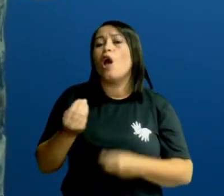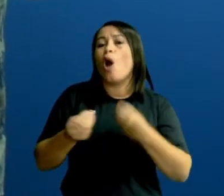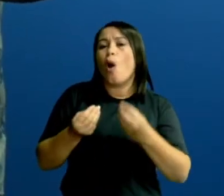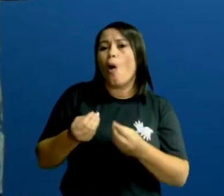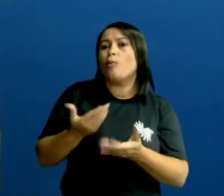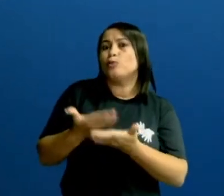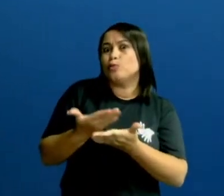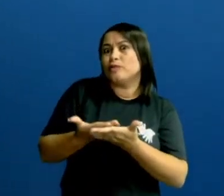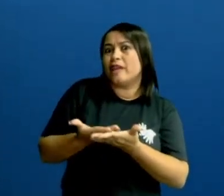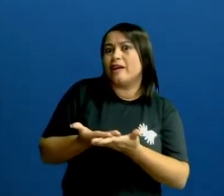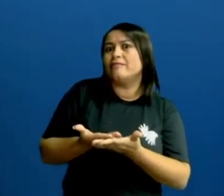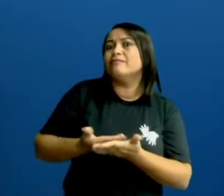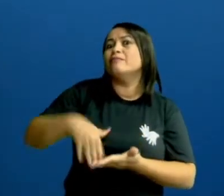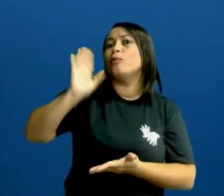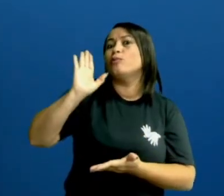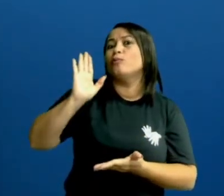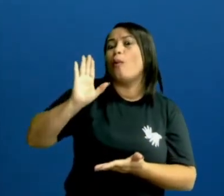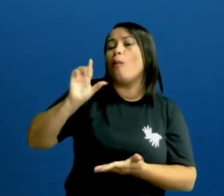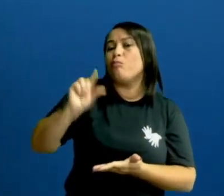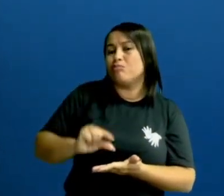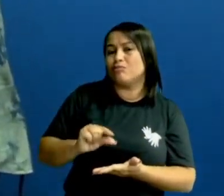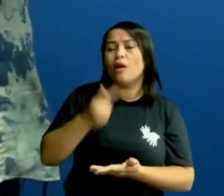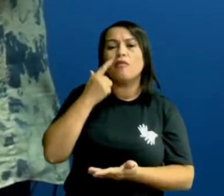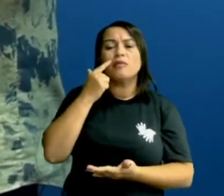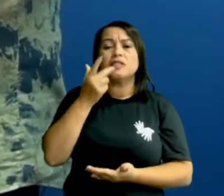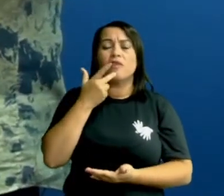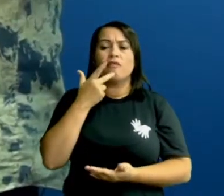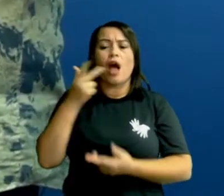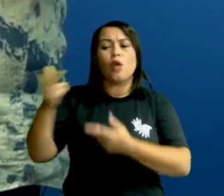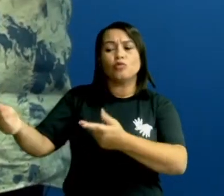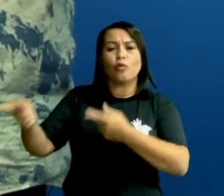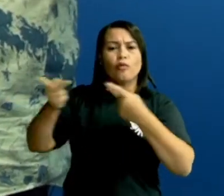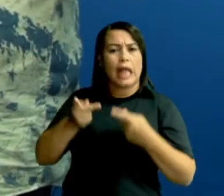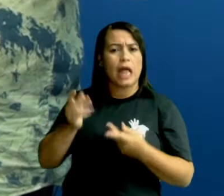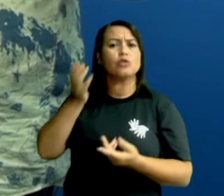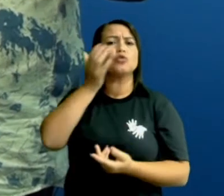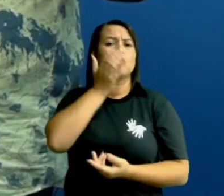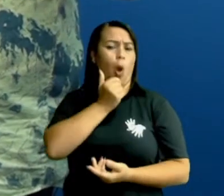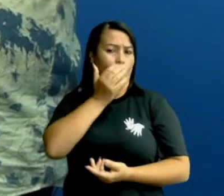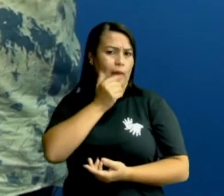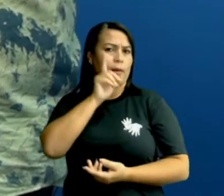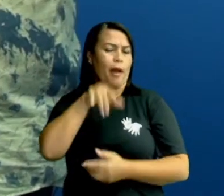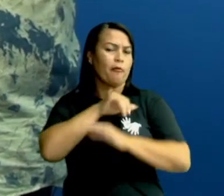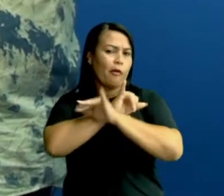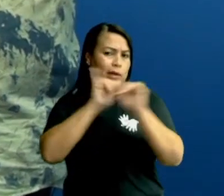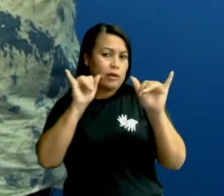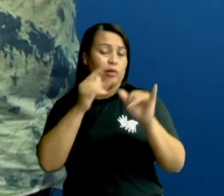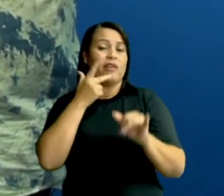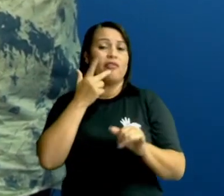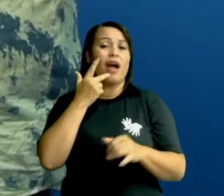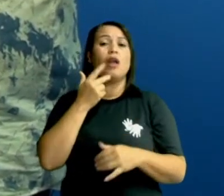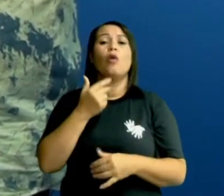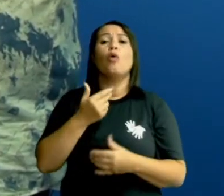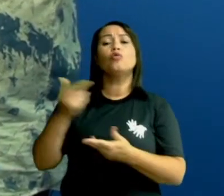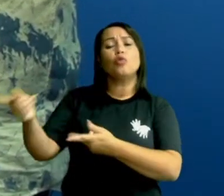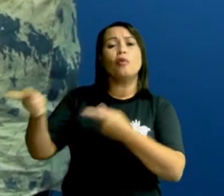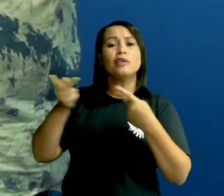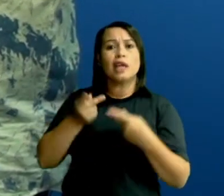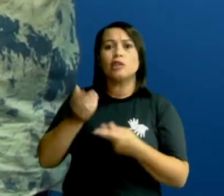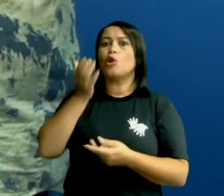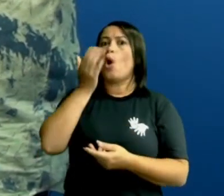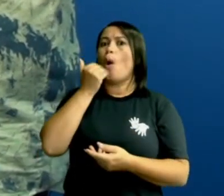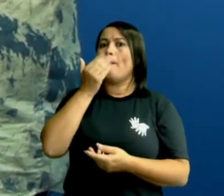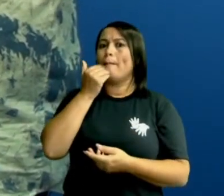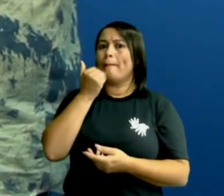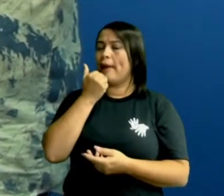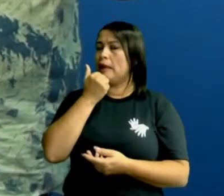de estudo dos alunos. Se eu digo os convidados comeram, é uma informação. Agora, quando eu digo os convidados